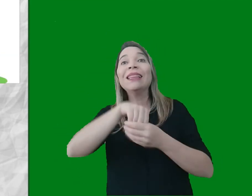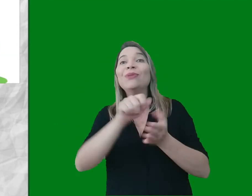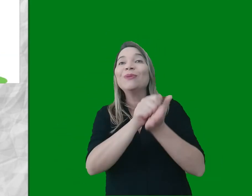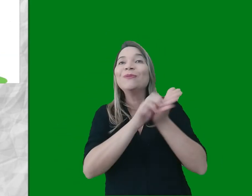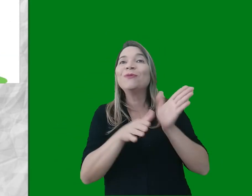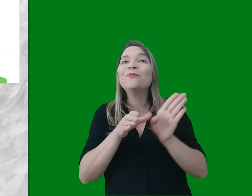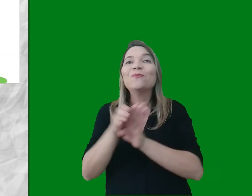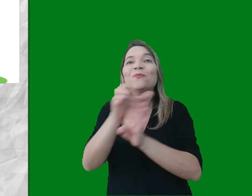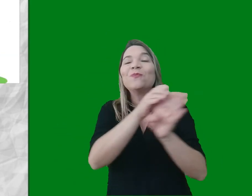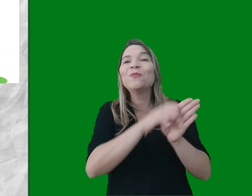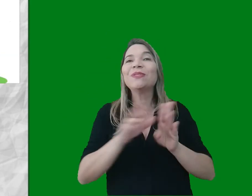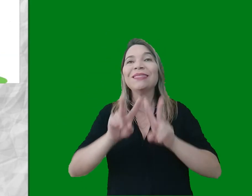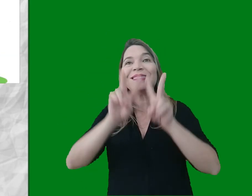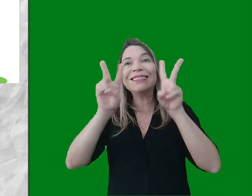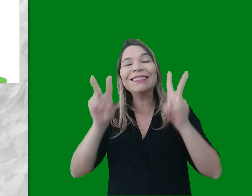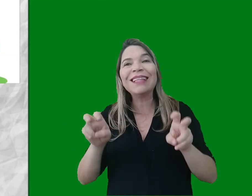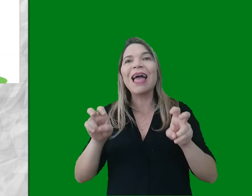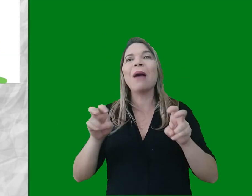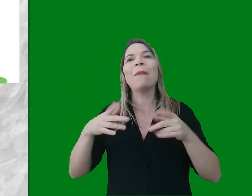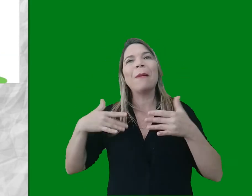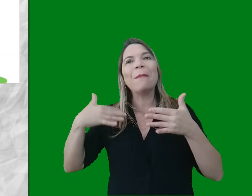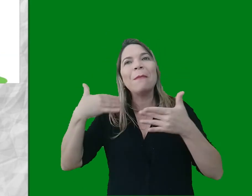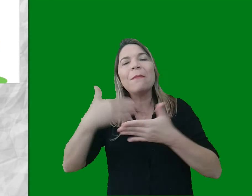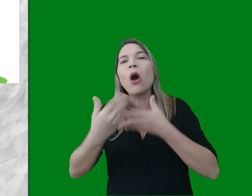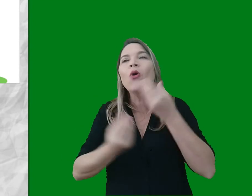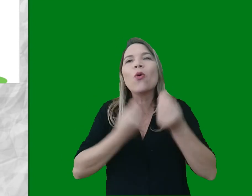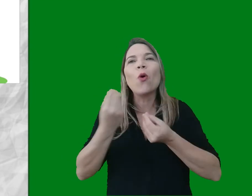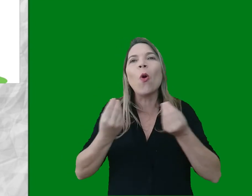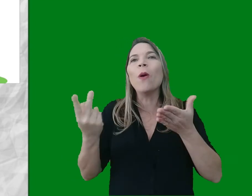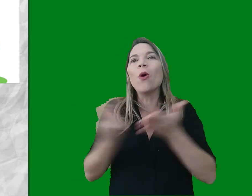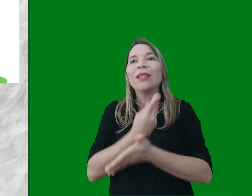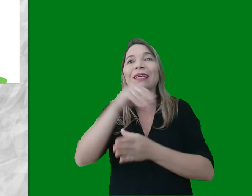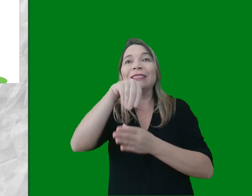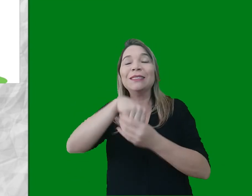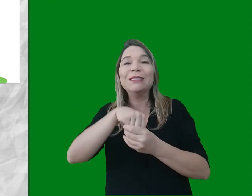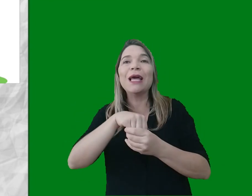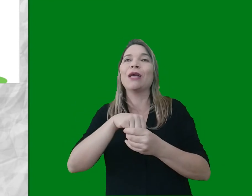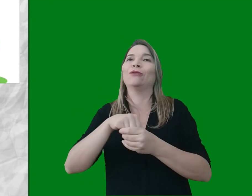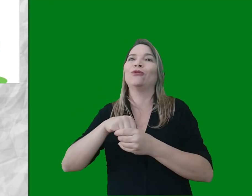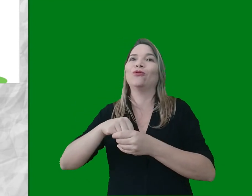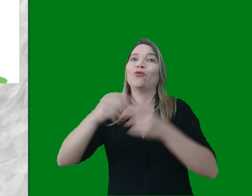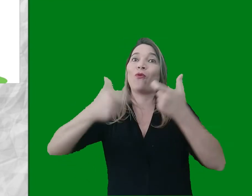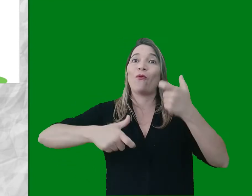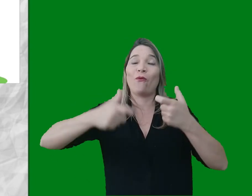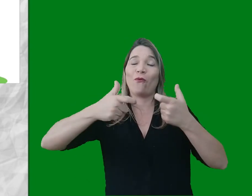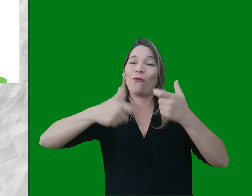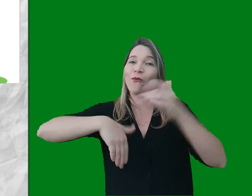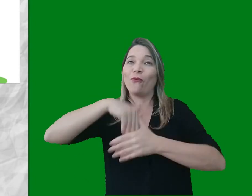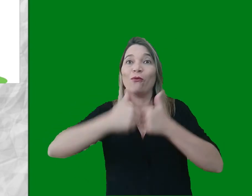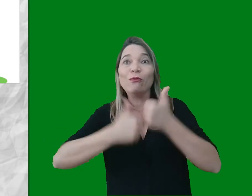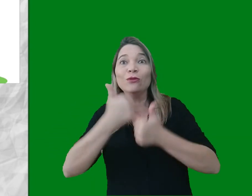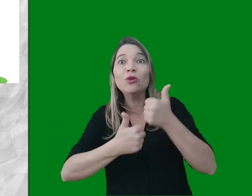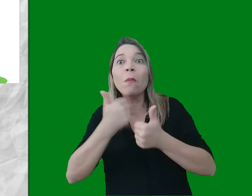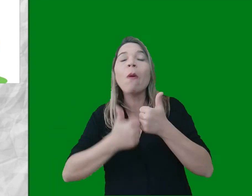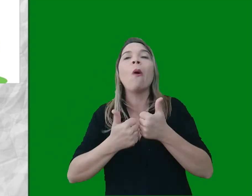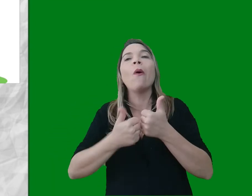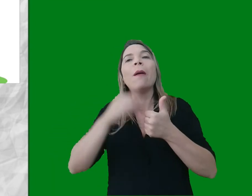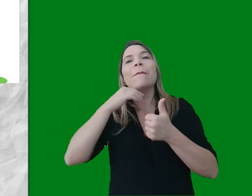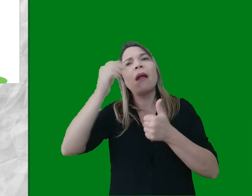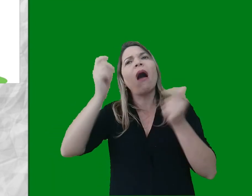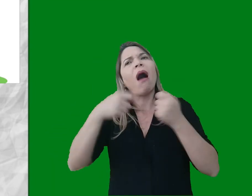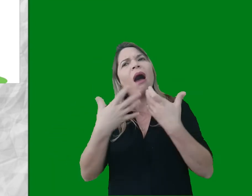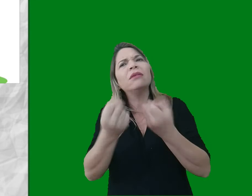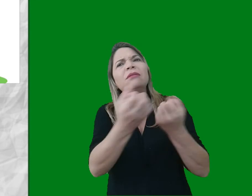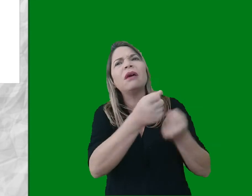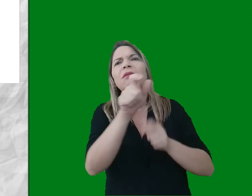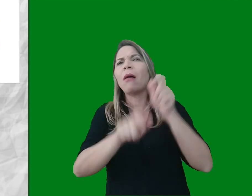debates acerca das temáticas dadas como verdades no que concerne o tema discutido e também a utilização de situações em que esses paradigmas são quebrados,